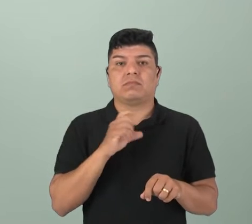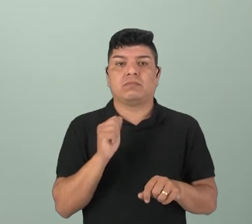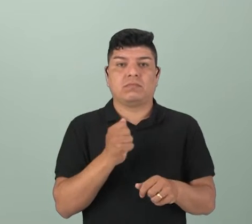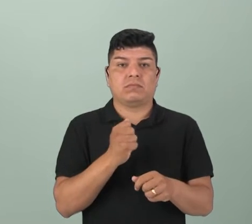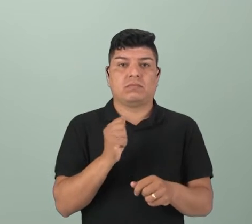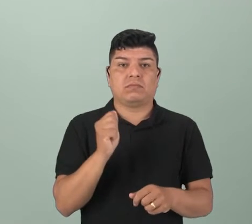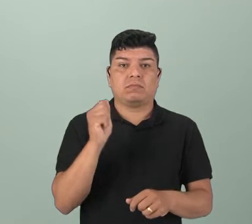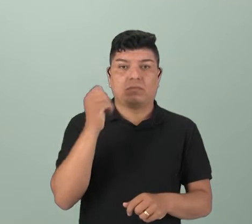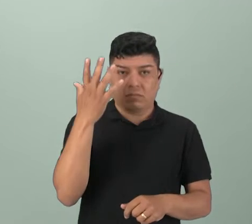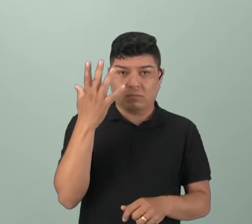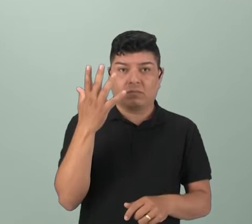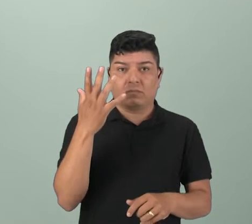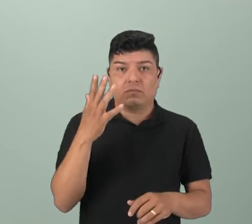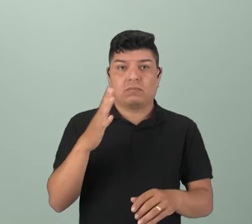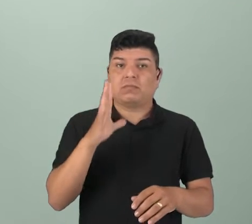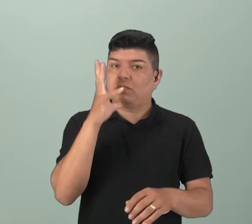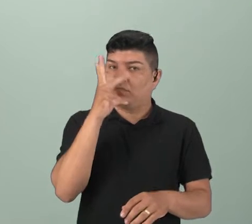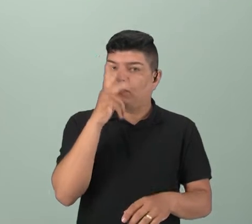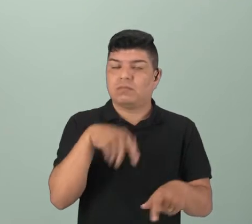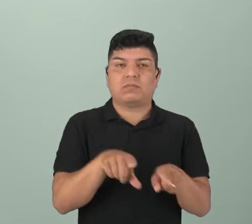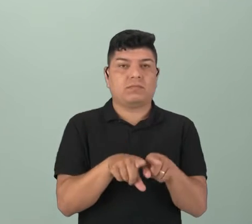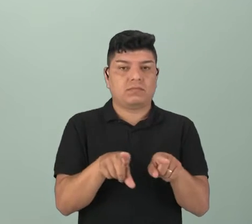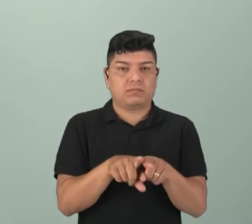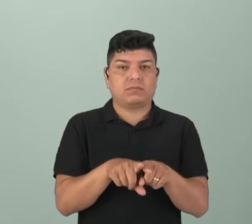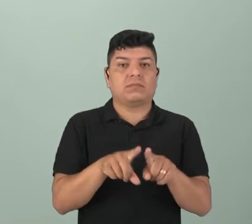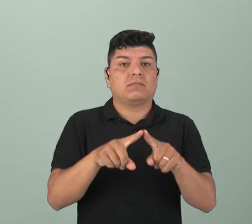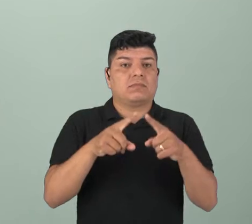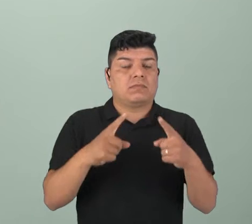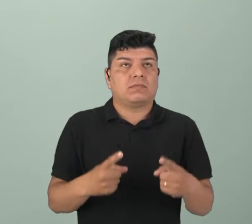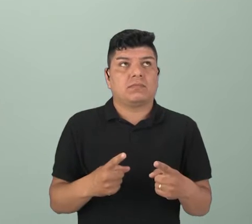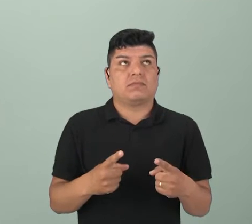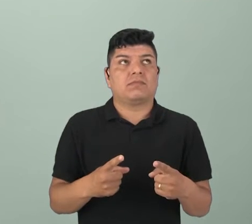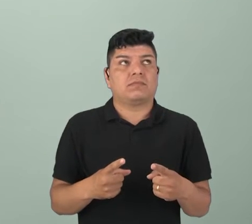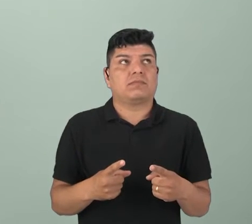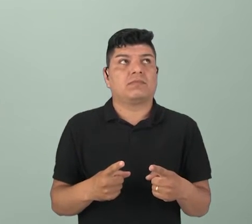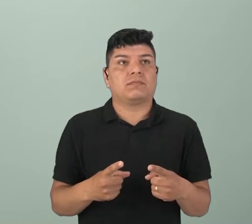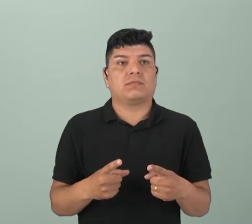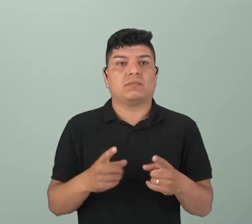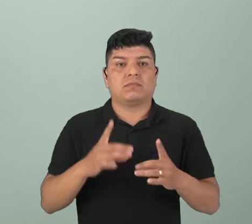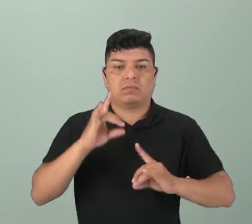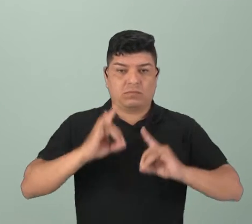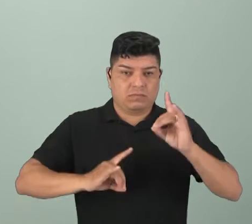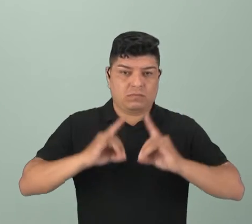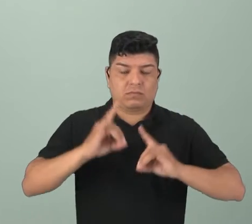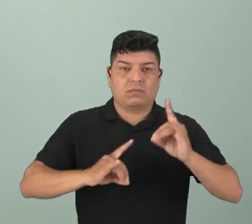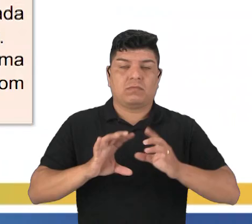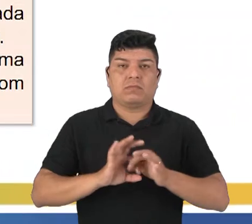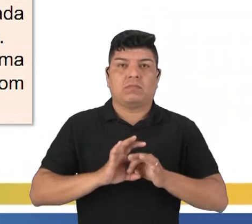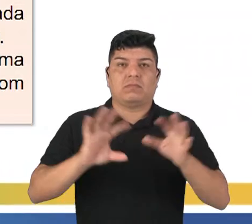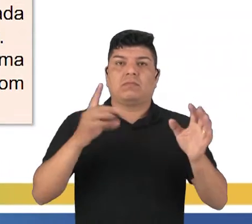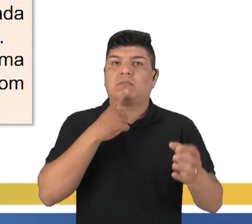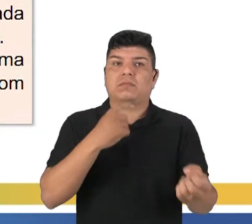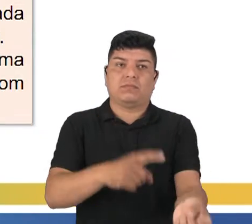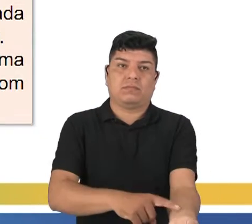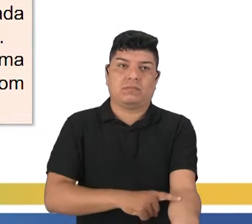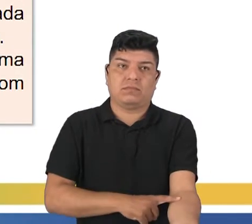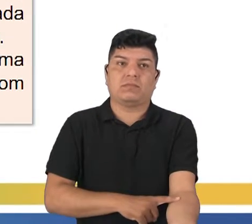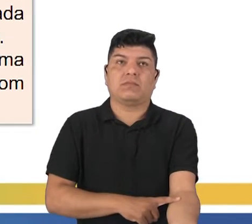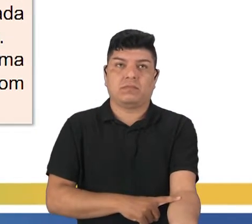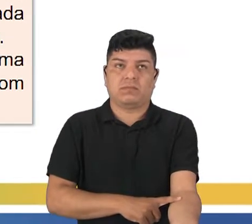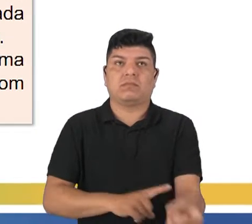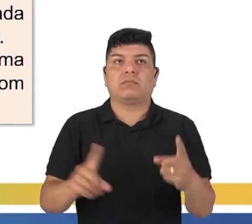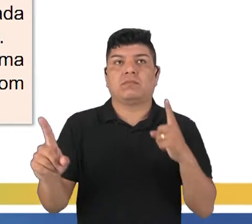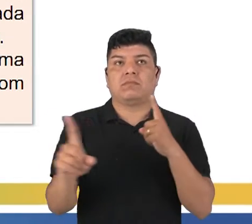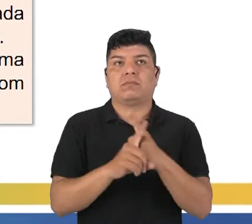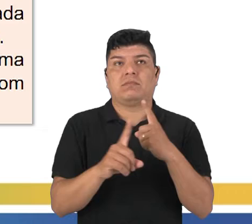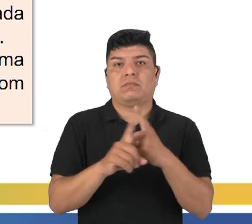ação, por tempo mais prolongado. Apesar desses hormônios eles serem liberados pelo sangue e atingir uma quantidade